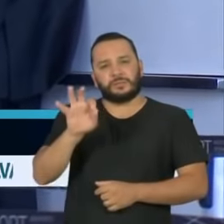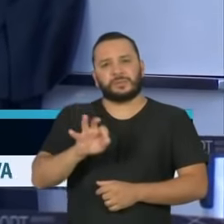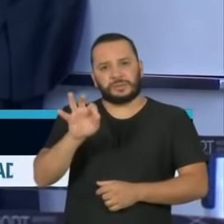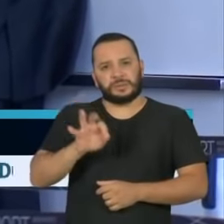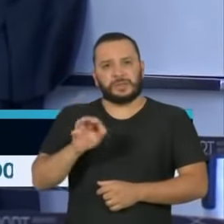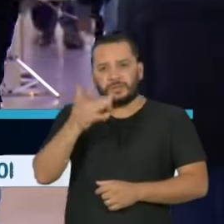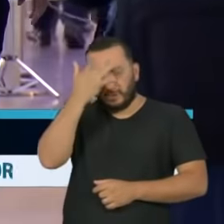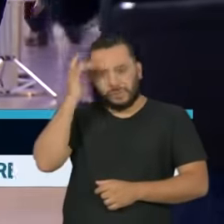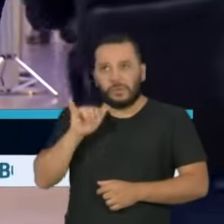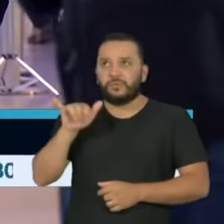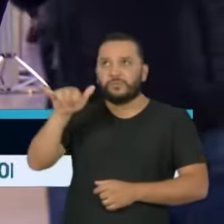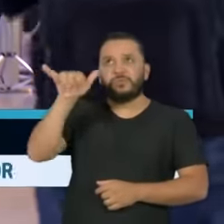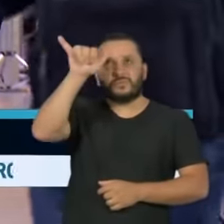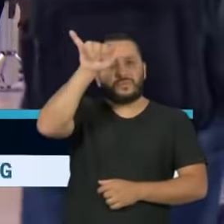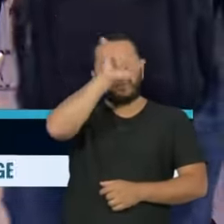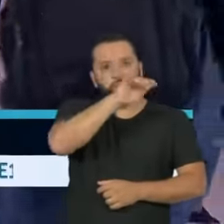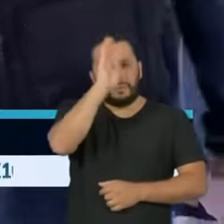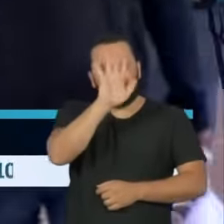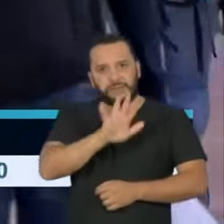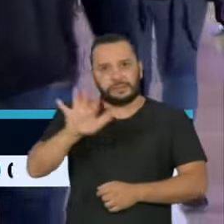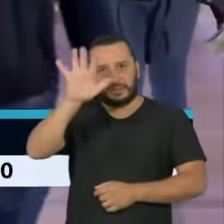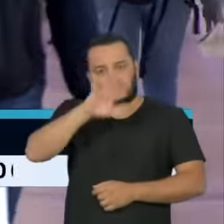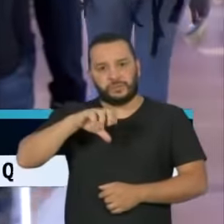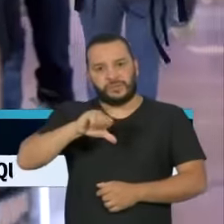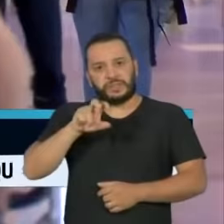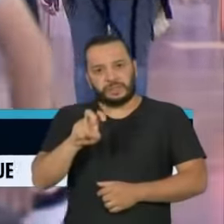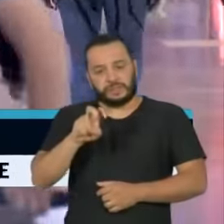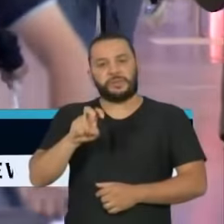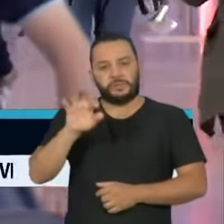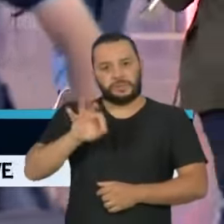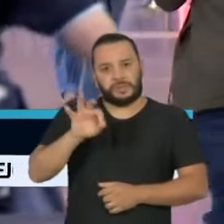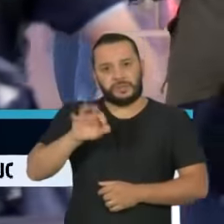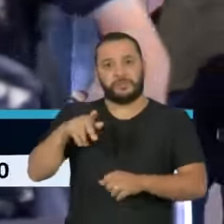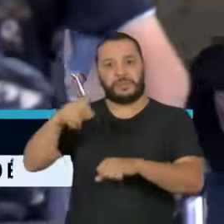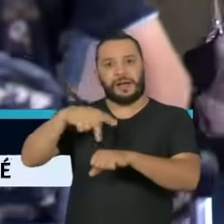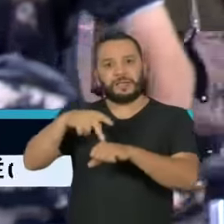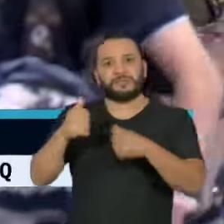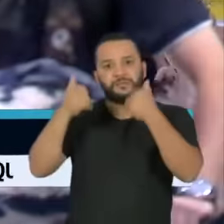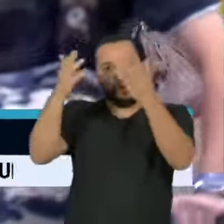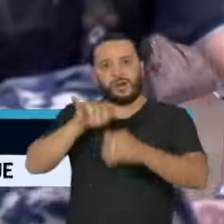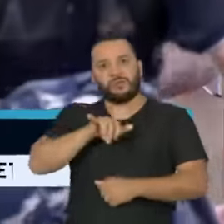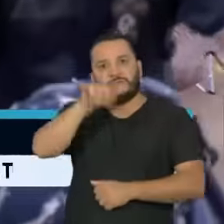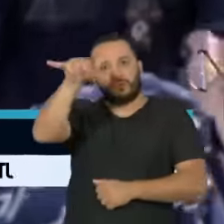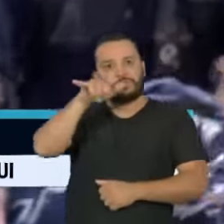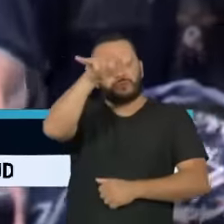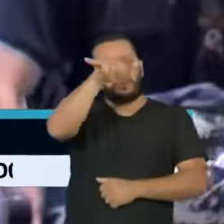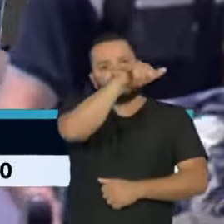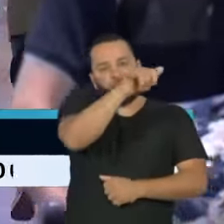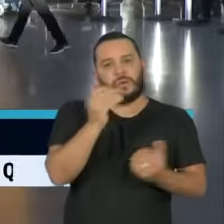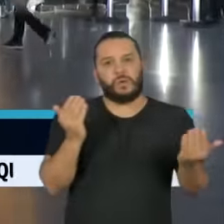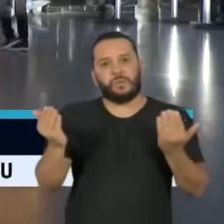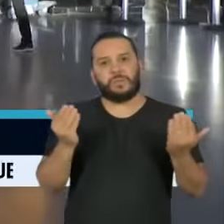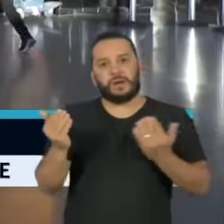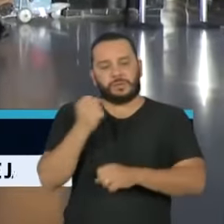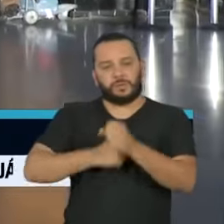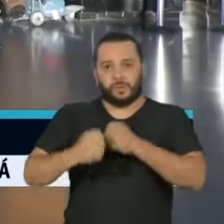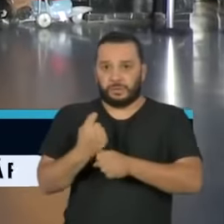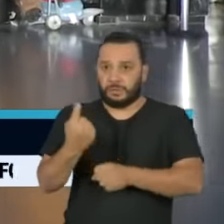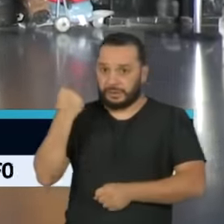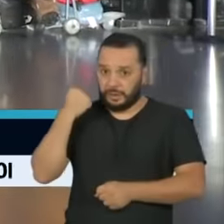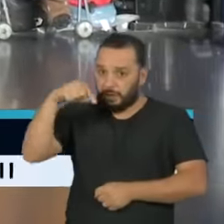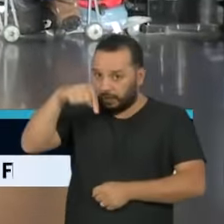destinos domésticos e de 95% no mercado internacional, na comparação com o mesmo período do ano passado. Aqui no